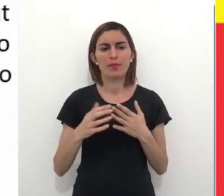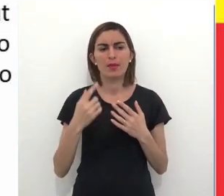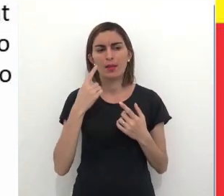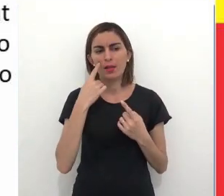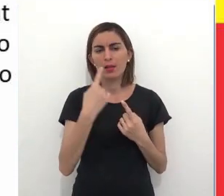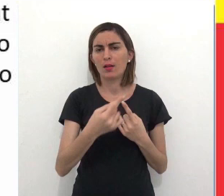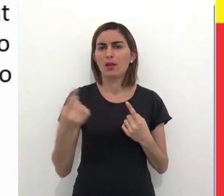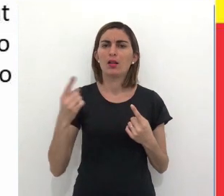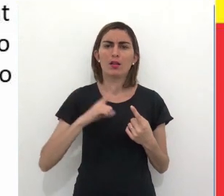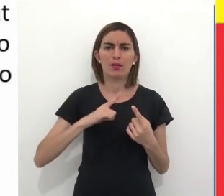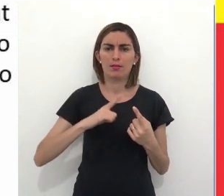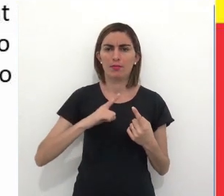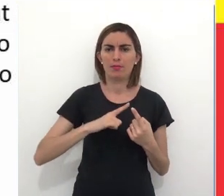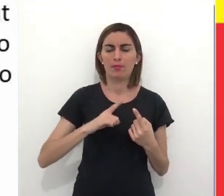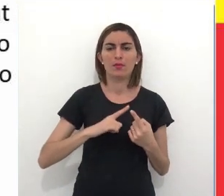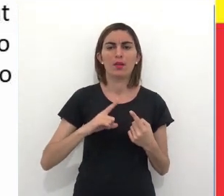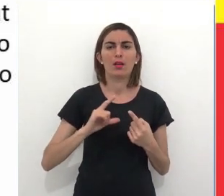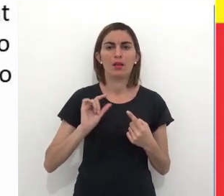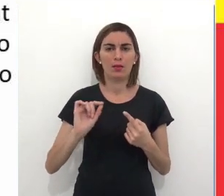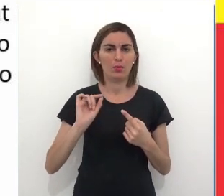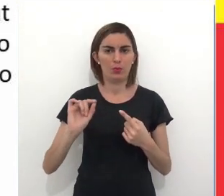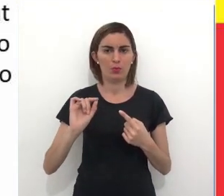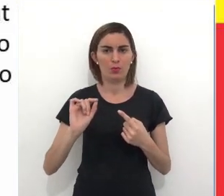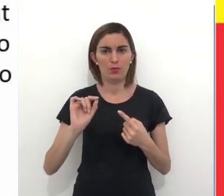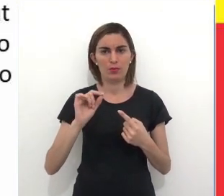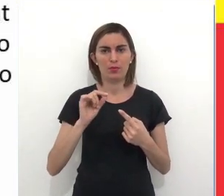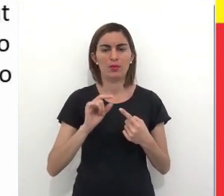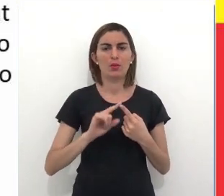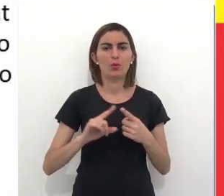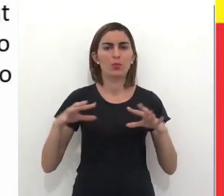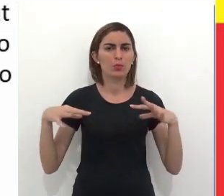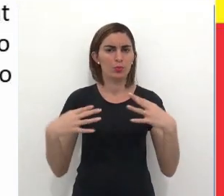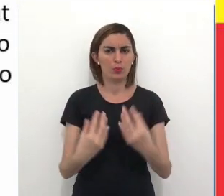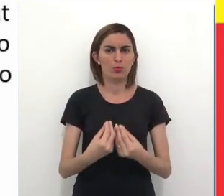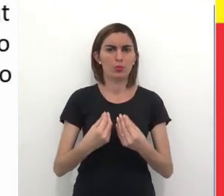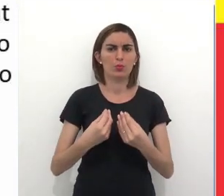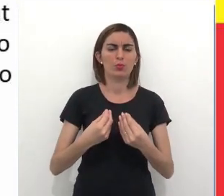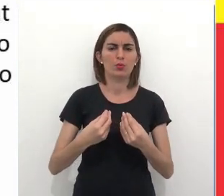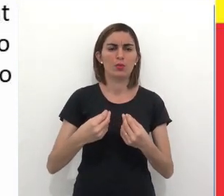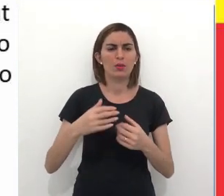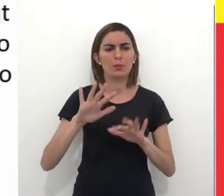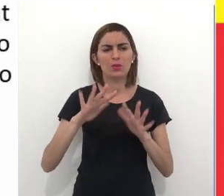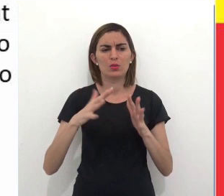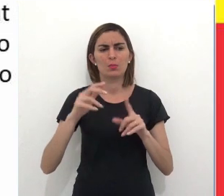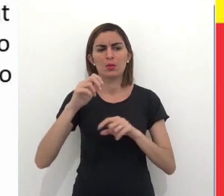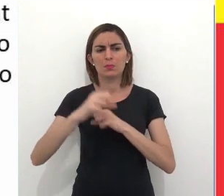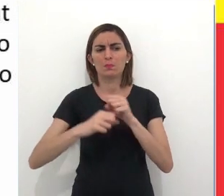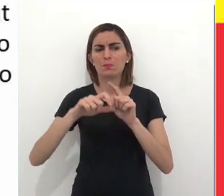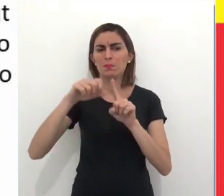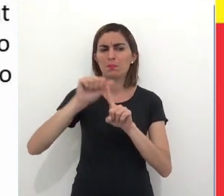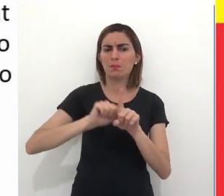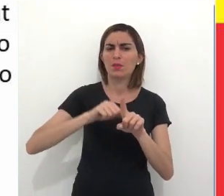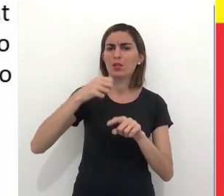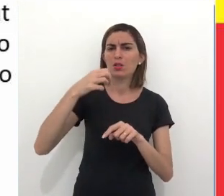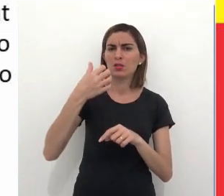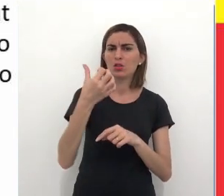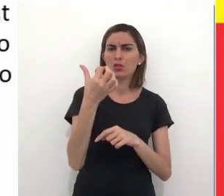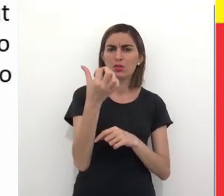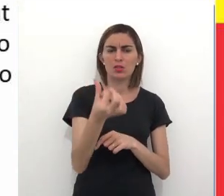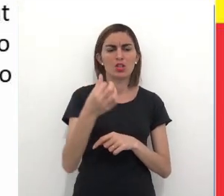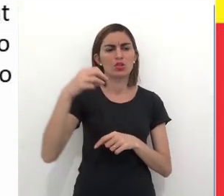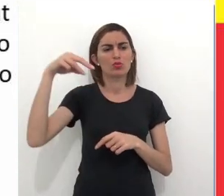outubro, e em Missão Vermelha, a 3 de novembro de 32,